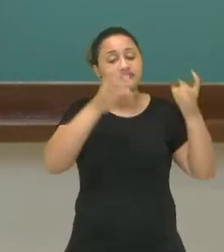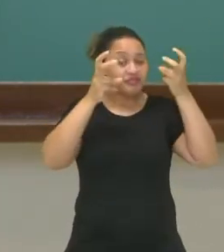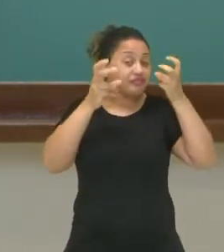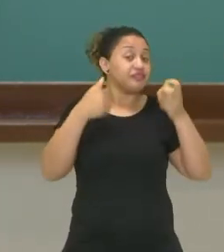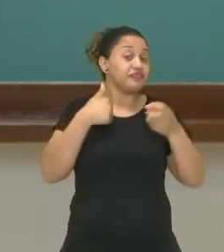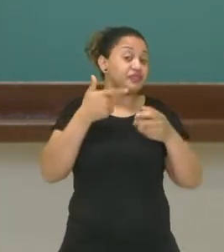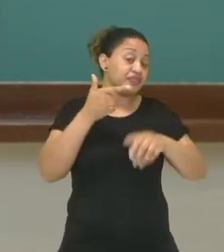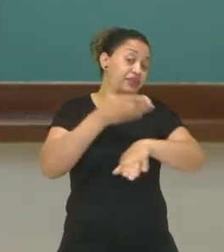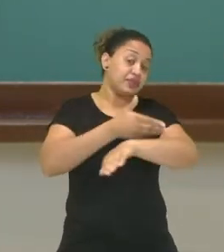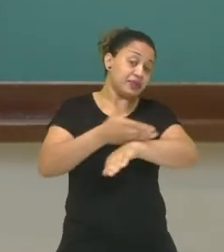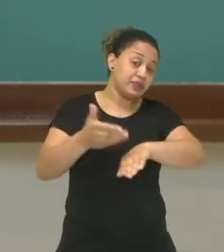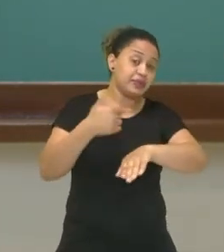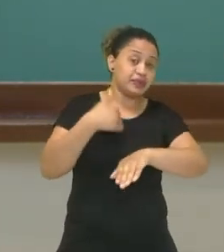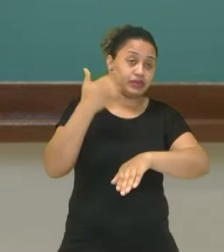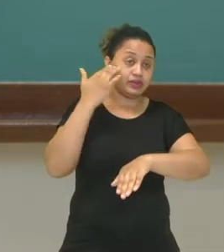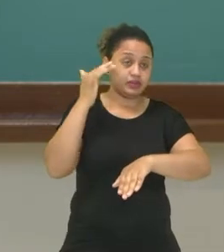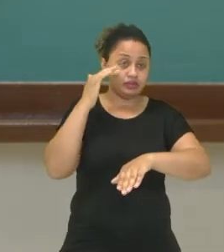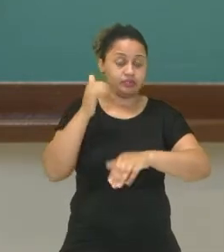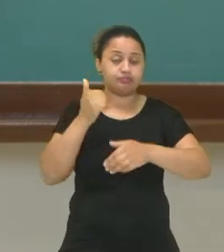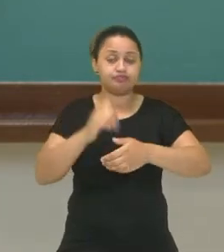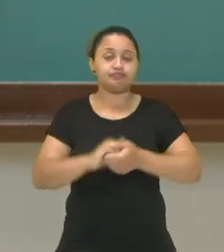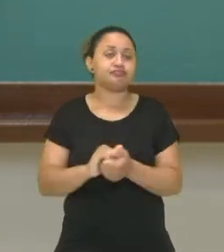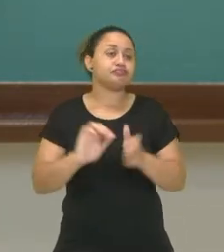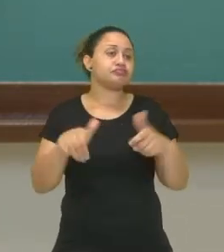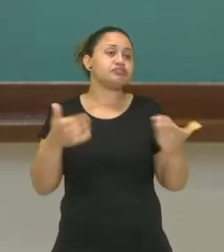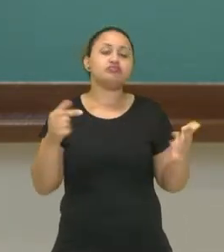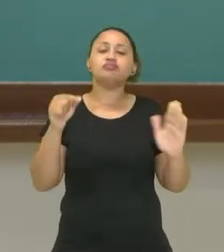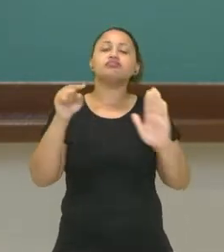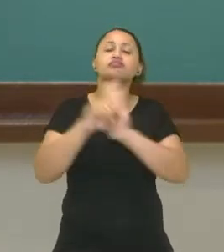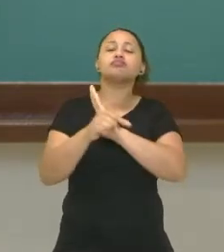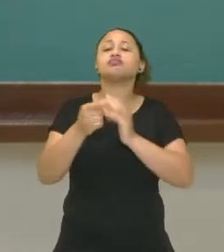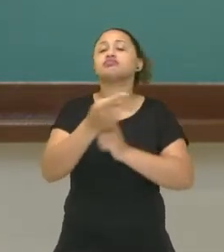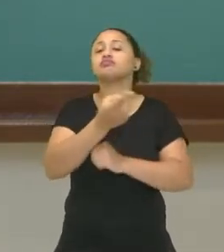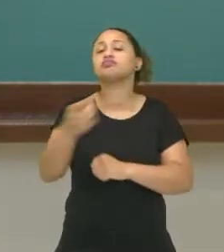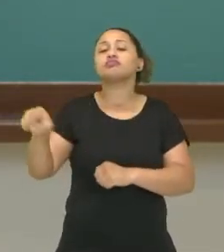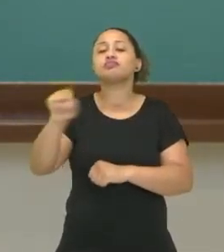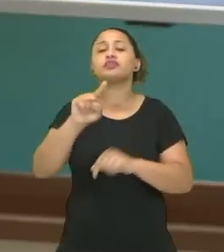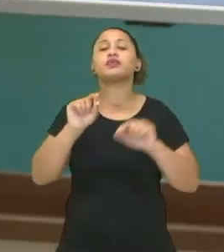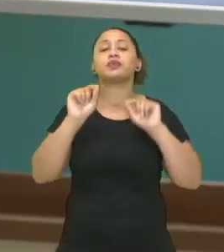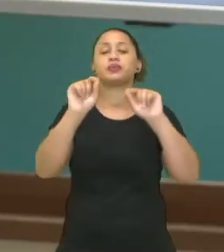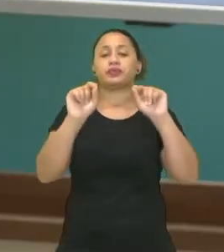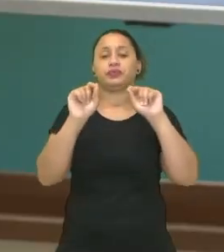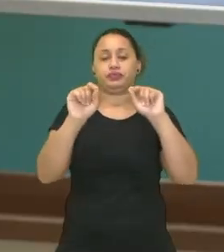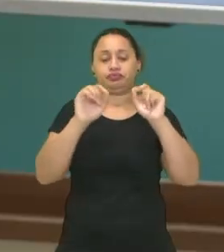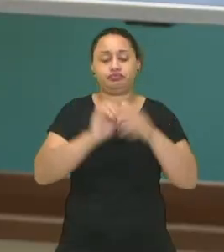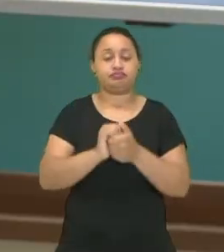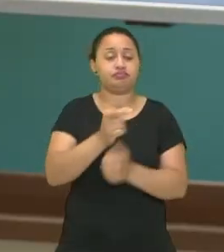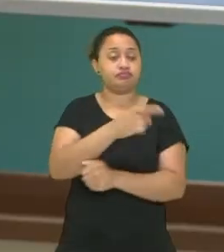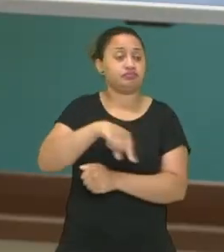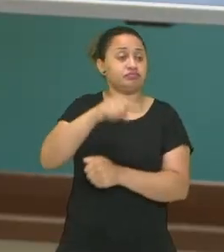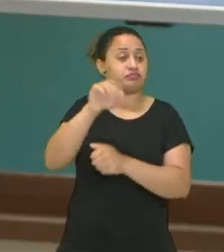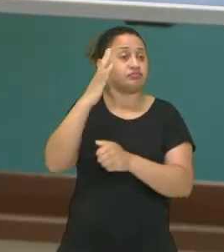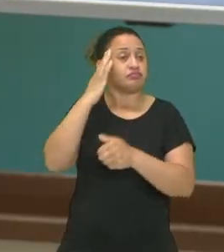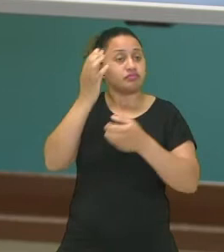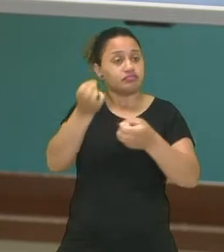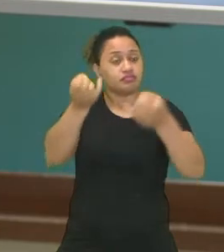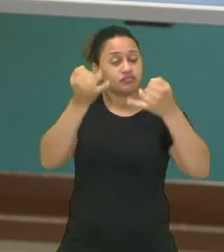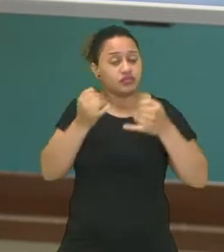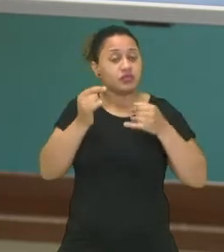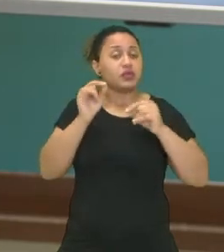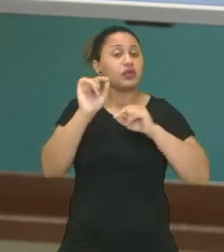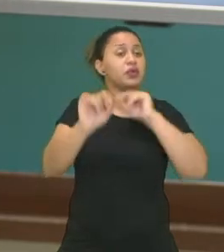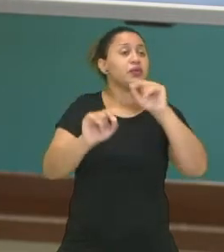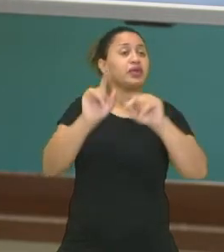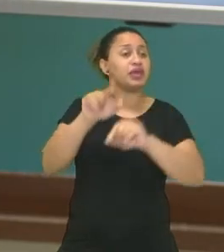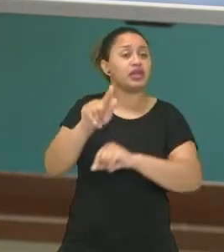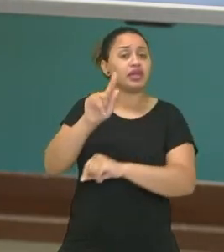estamos acostumados. Então, eu pergunto para vocês agora, você sabe me dizer o que é